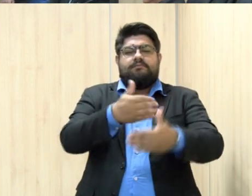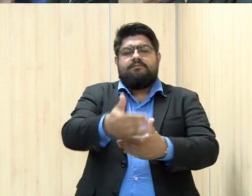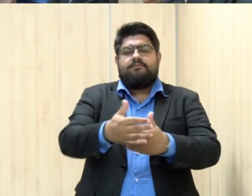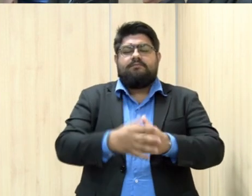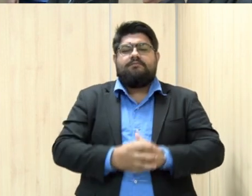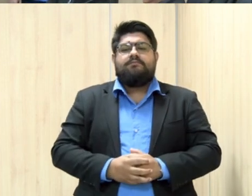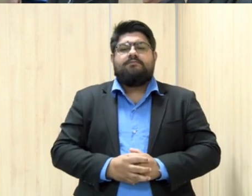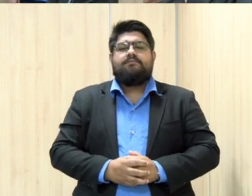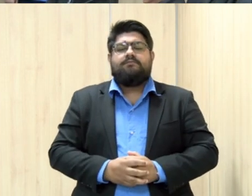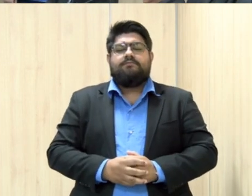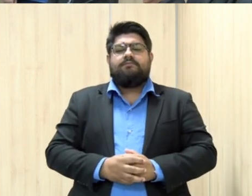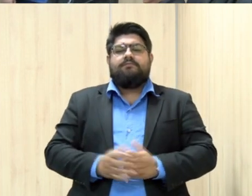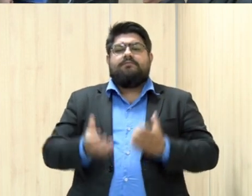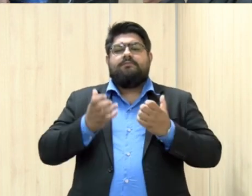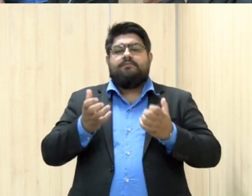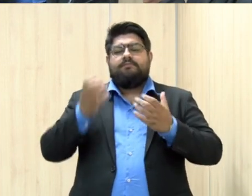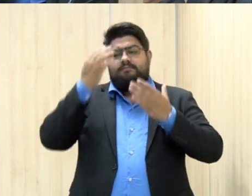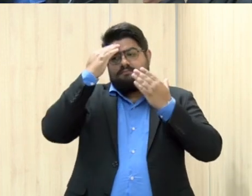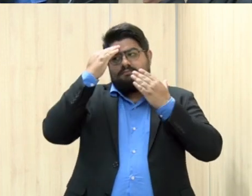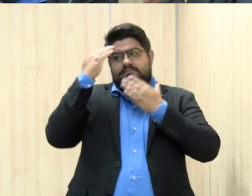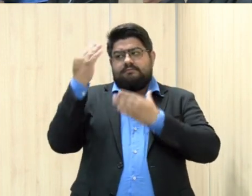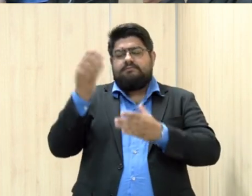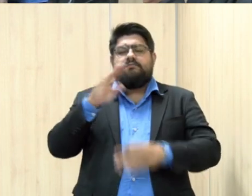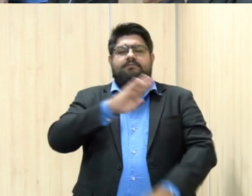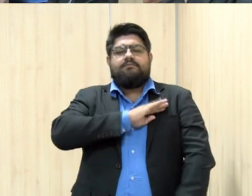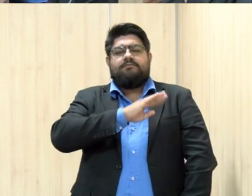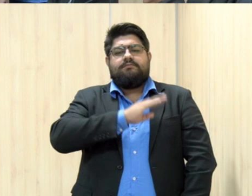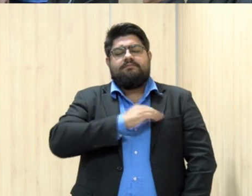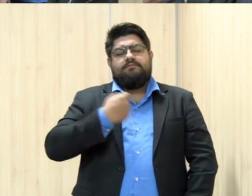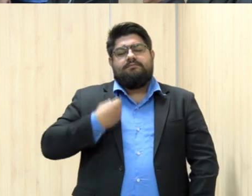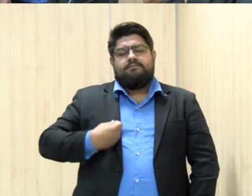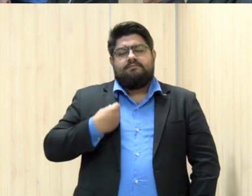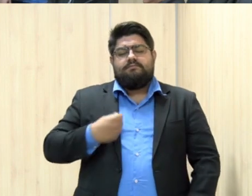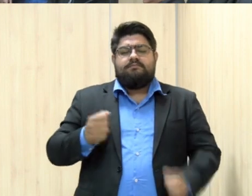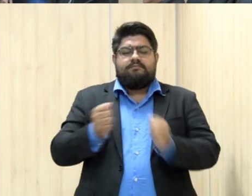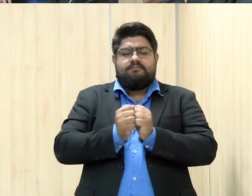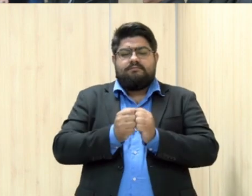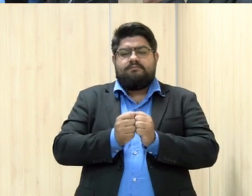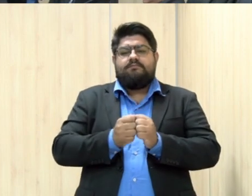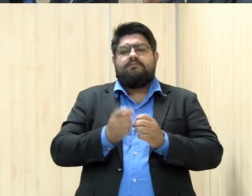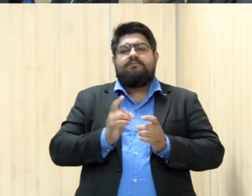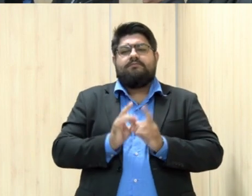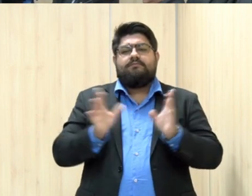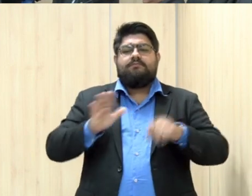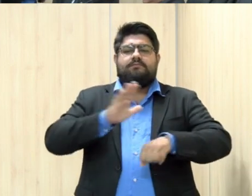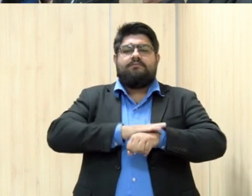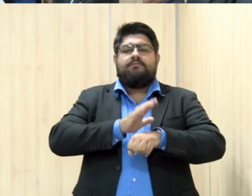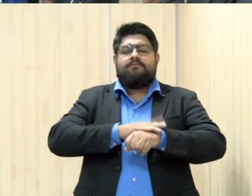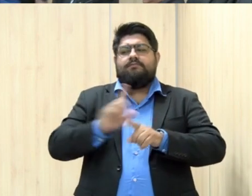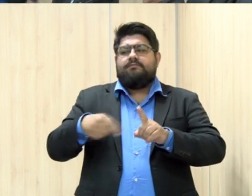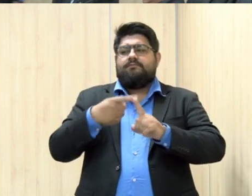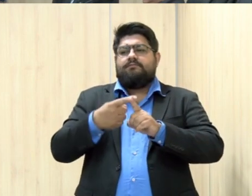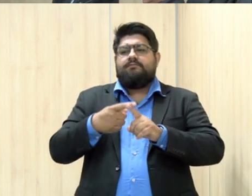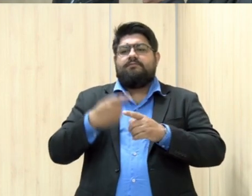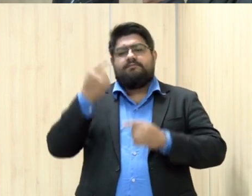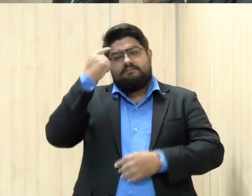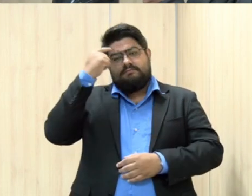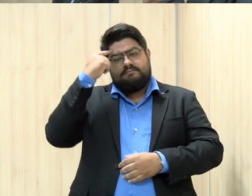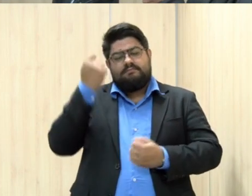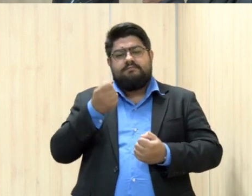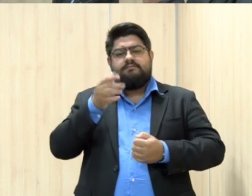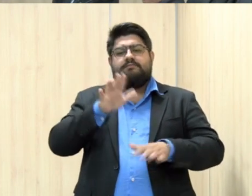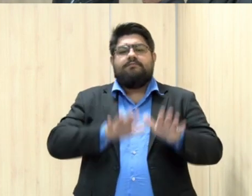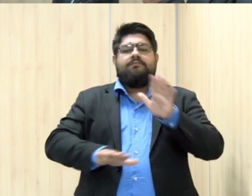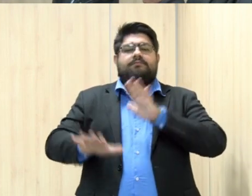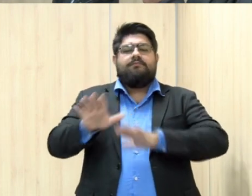eu quero agradecer os colegas que estiveram conosco aqui e que deram um pouco mais do seu tempo hoje e penso que tem que ser um cuidado